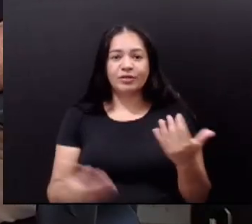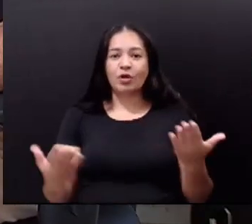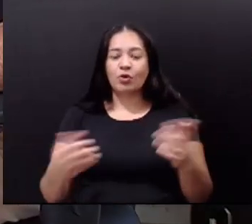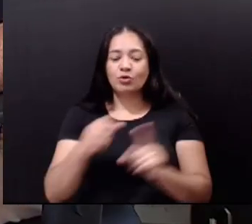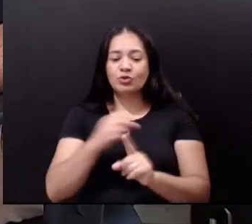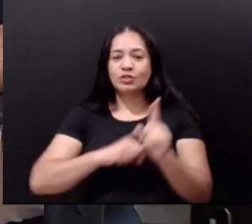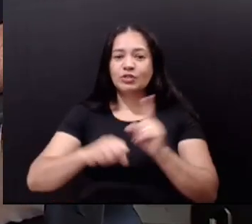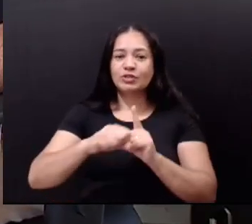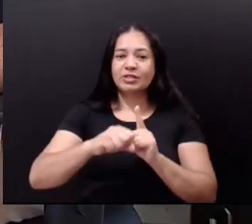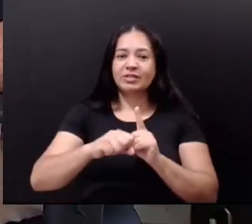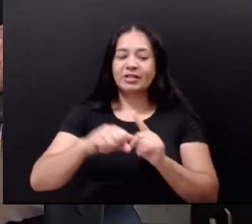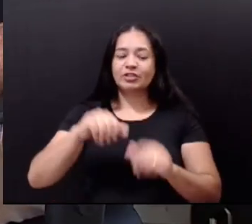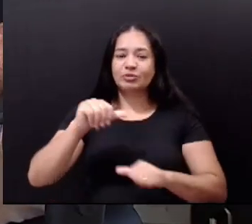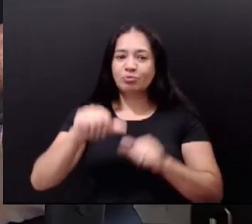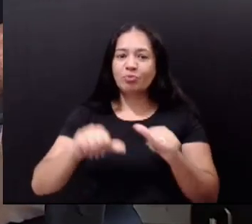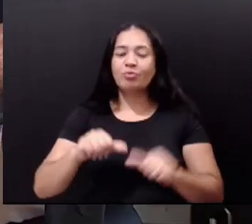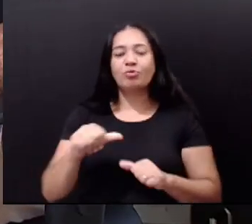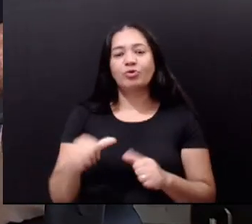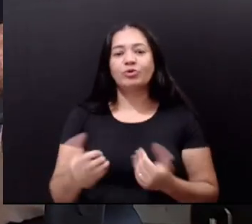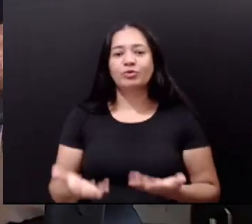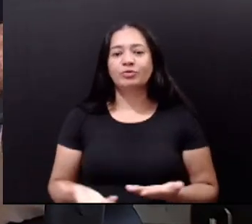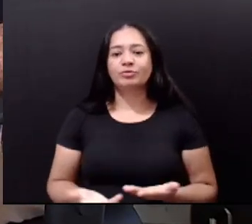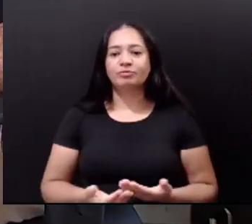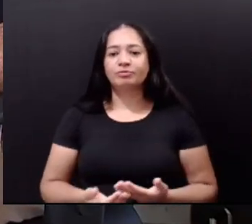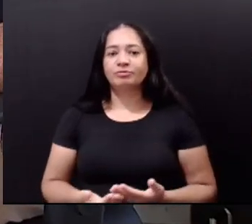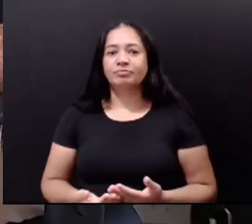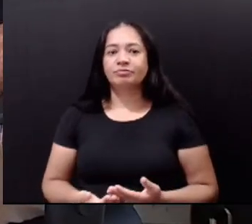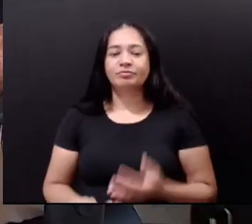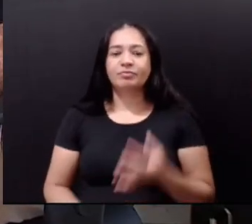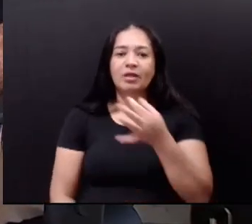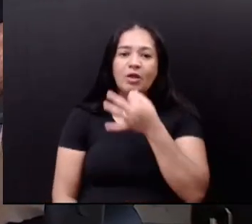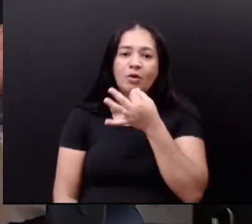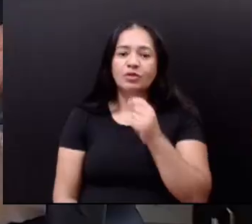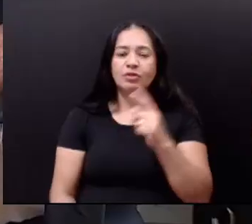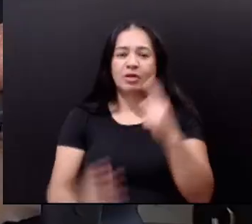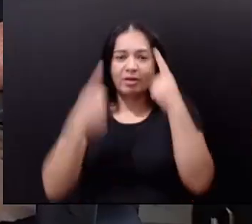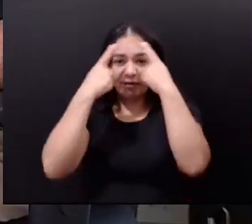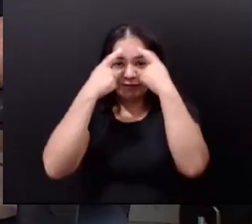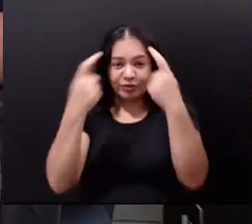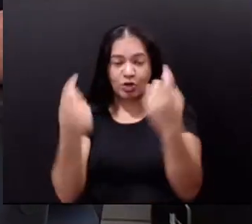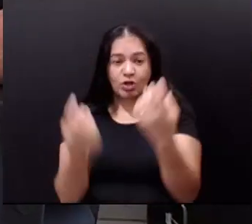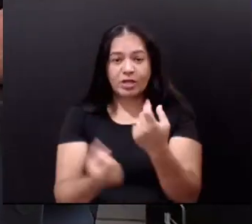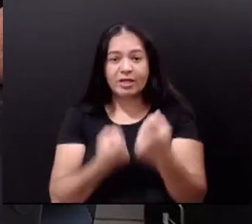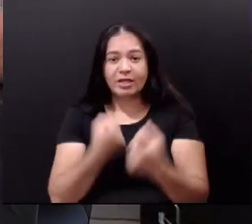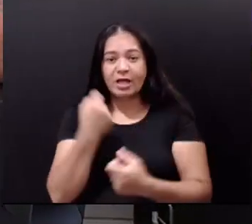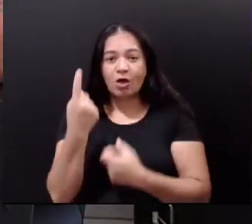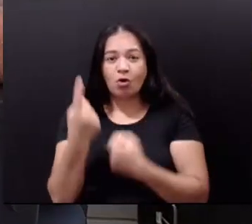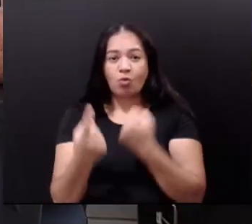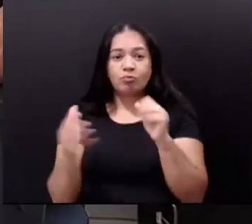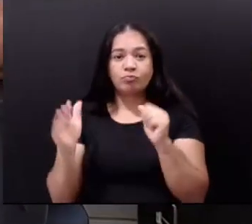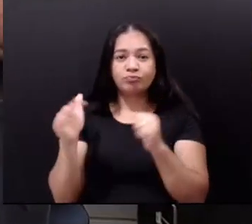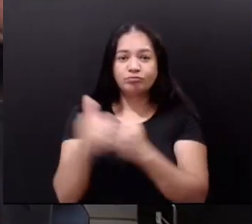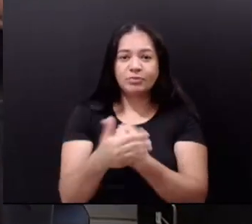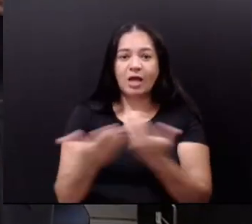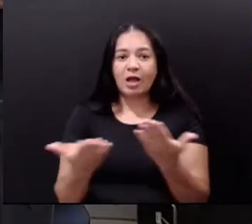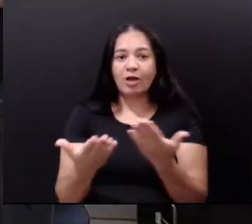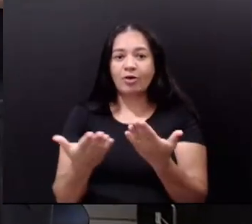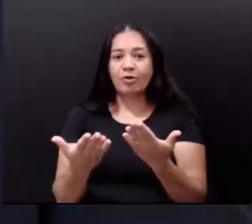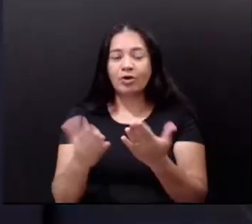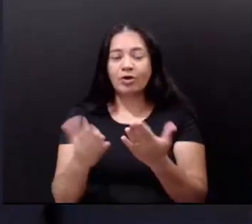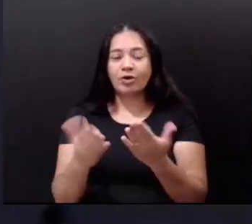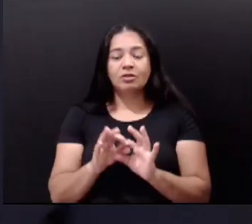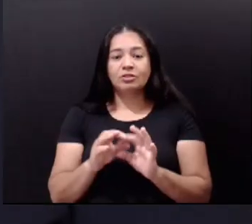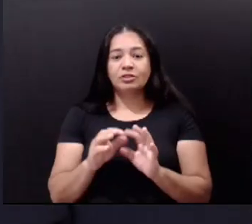Sim. Então acho que muitas violências que estavam encobertas, elas vieram à tona. Hoje é muito